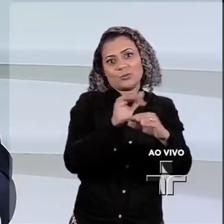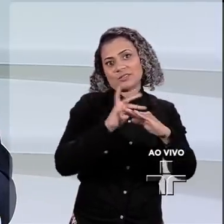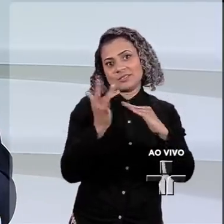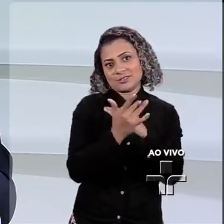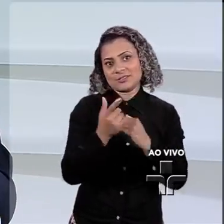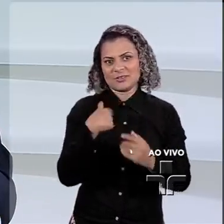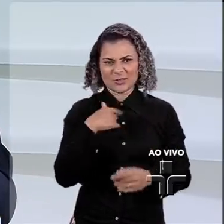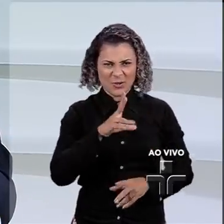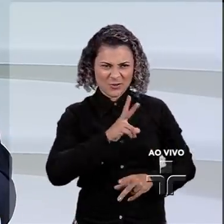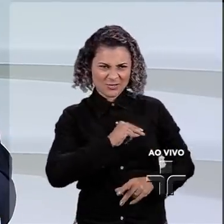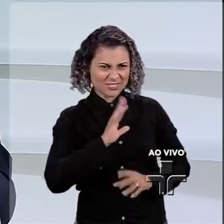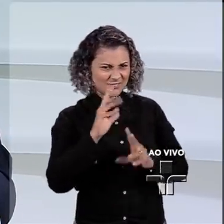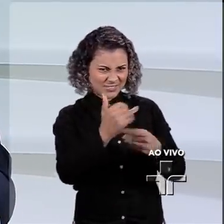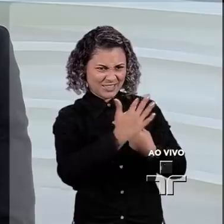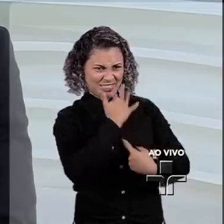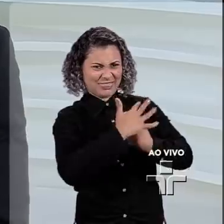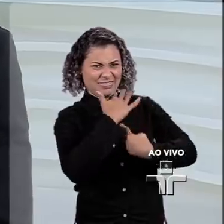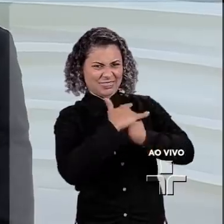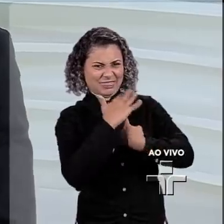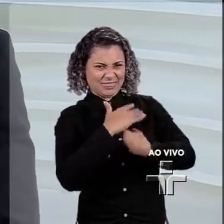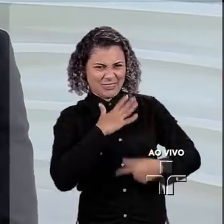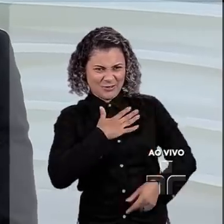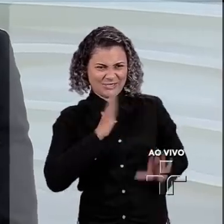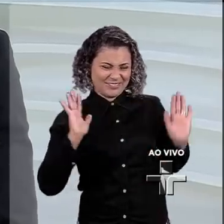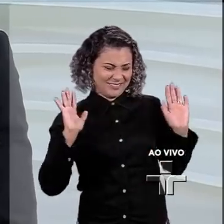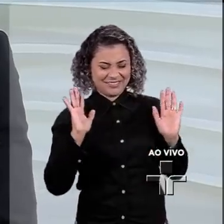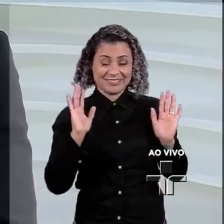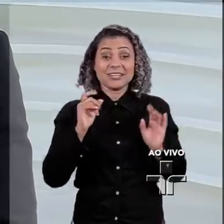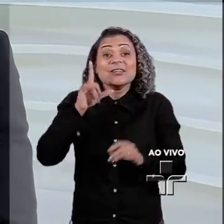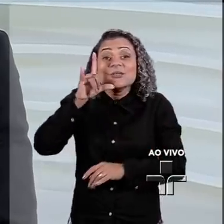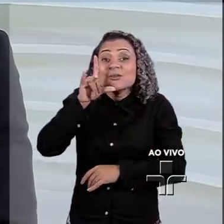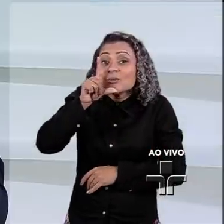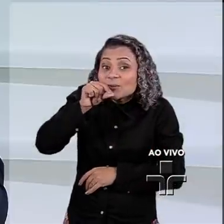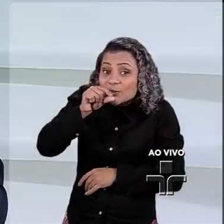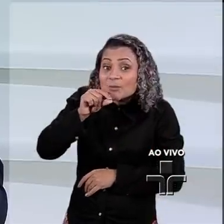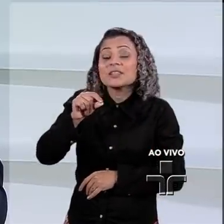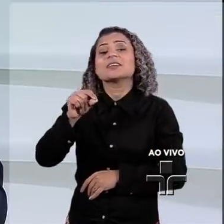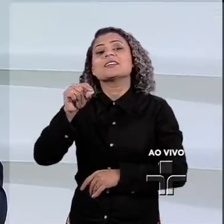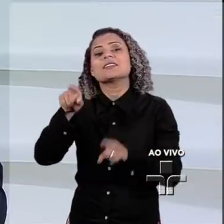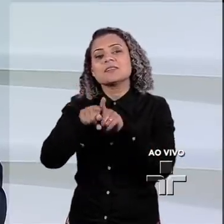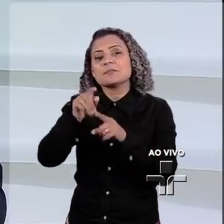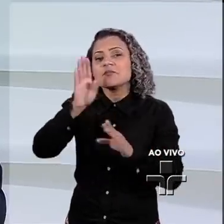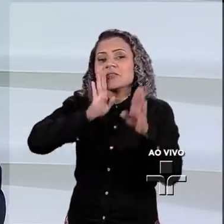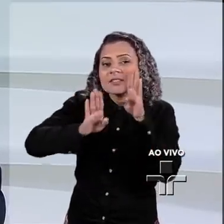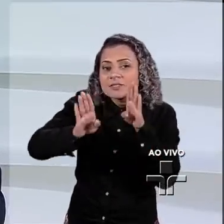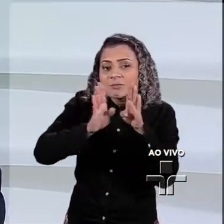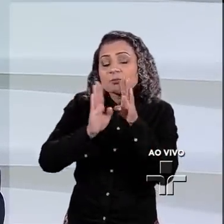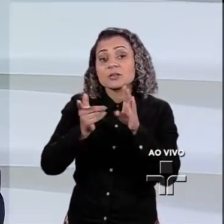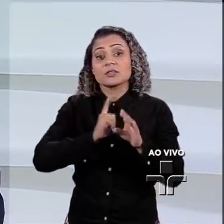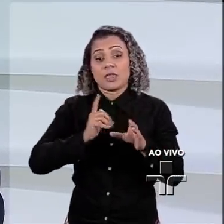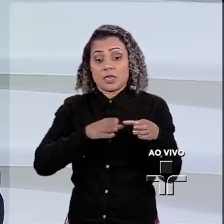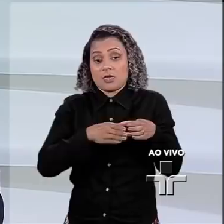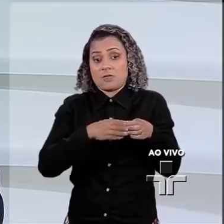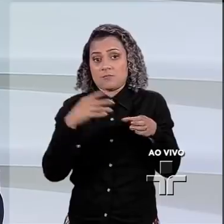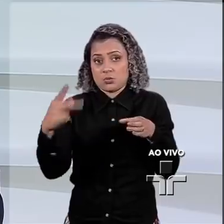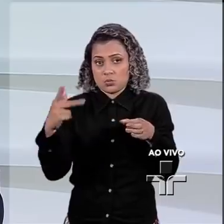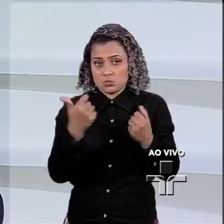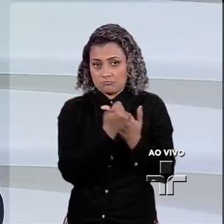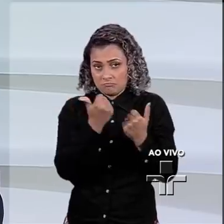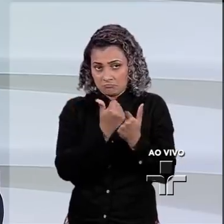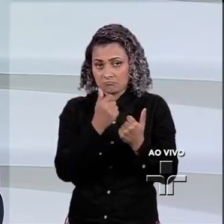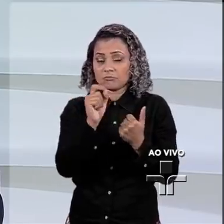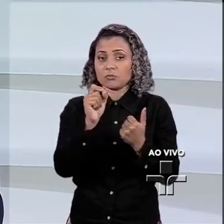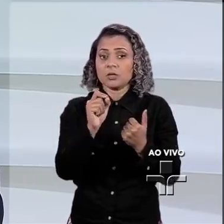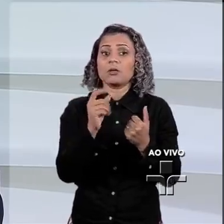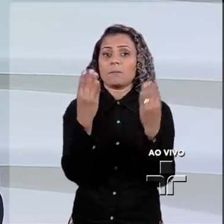que gosta de me seguir, né, Bruno? Poxa. O Twitter e o Facebook, a impressão que eu tenho é que a tua equipe de assessoria que